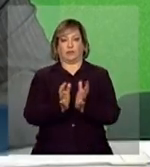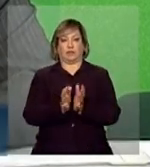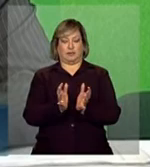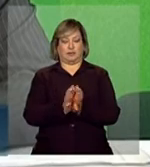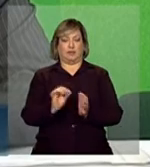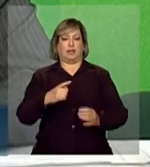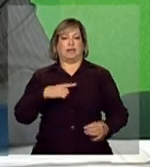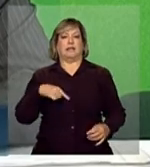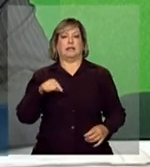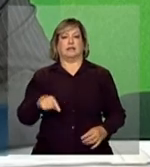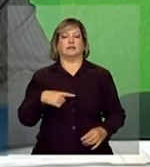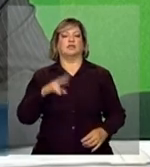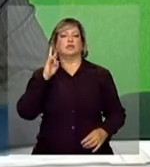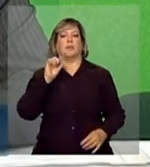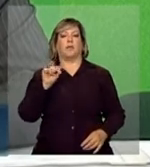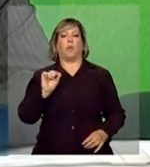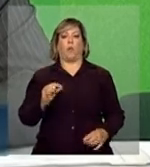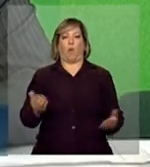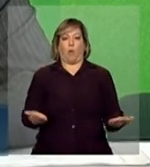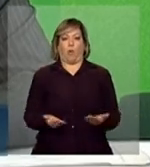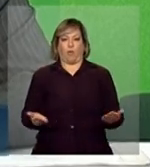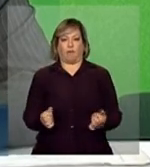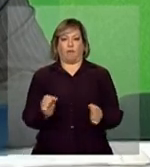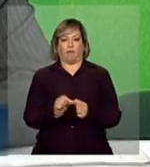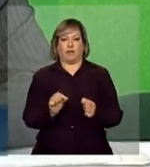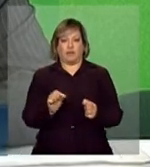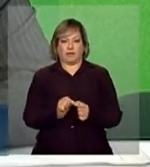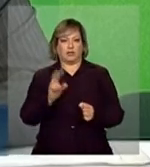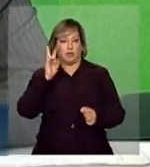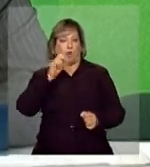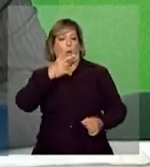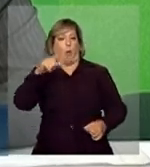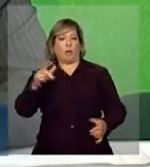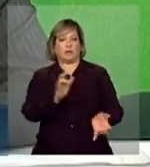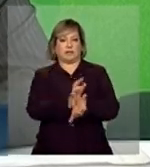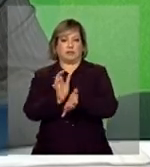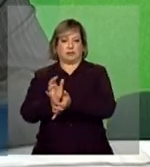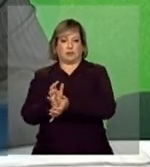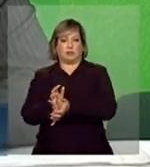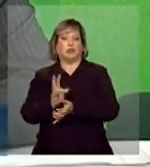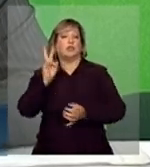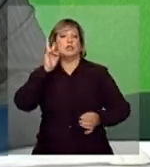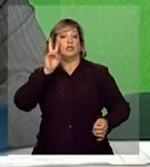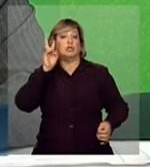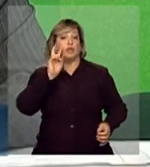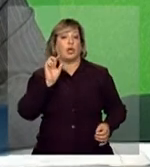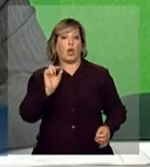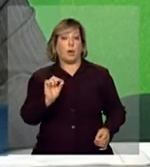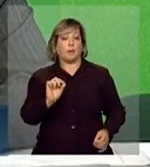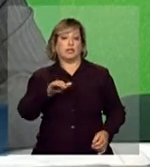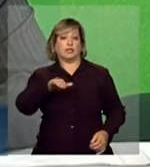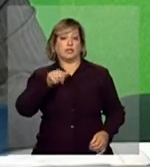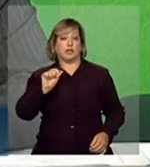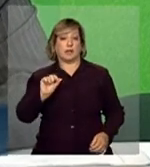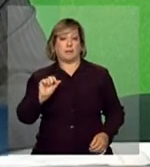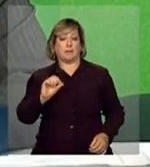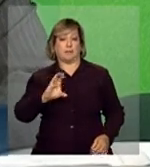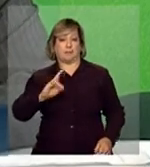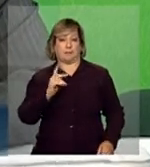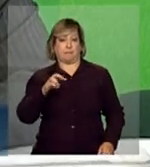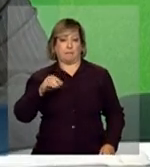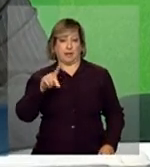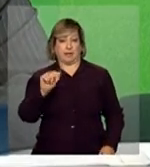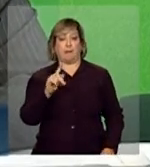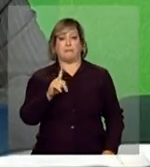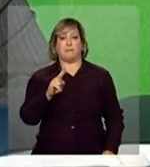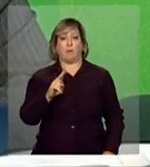no sentido como são feitas hoje nas rodadas dos outros setores. A questão da chamada pública, que é o que talvez são